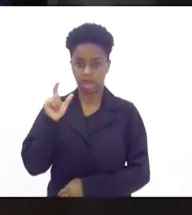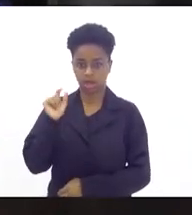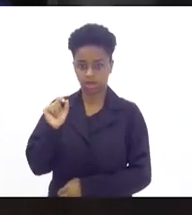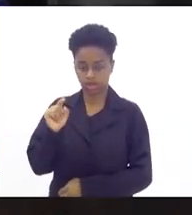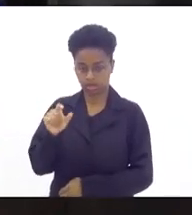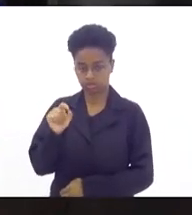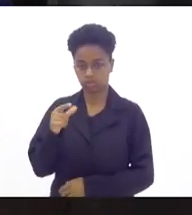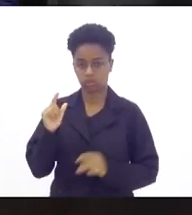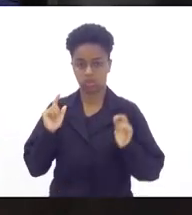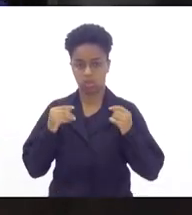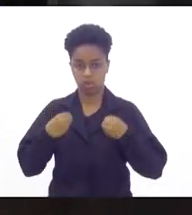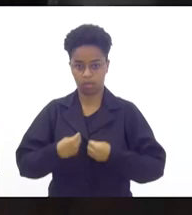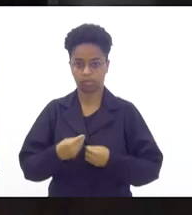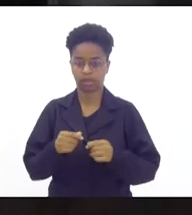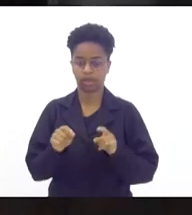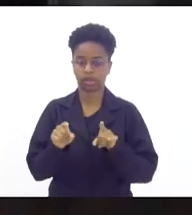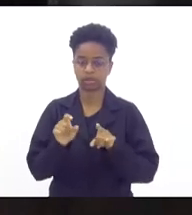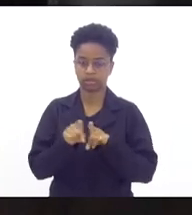e